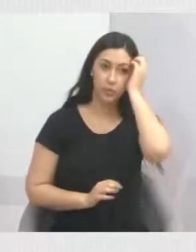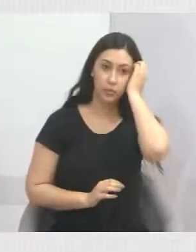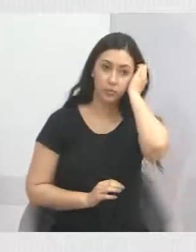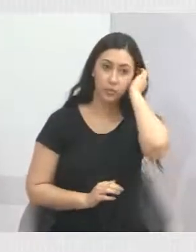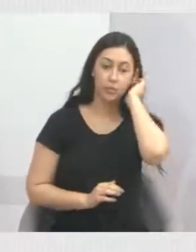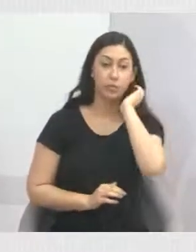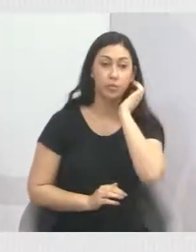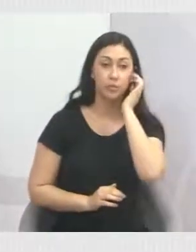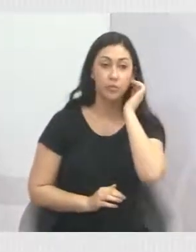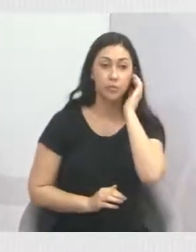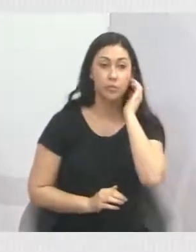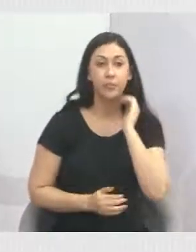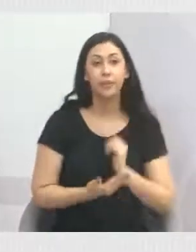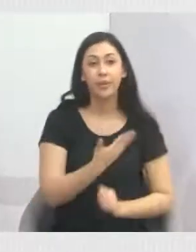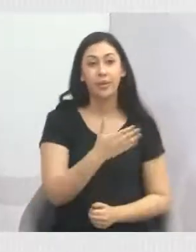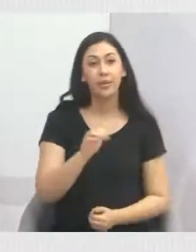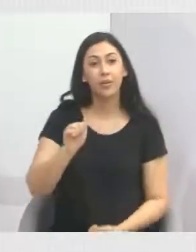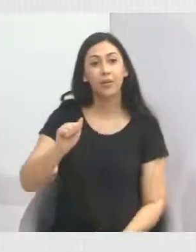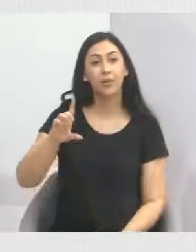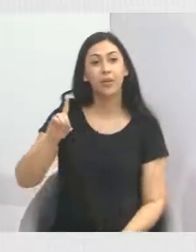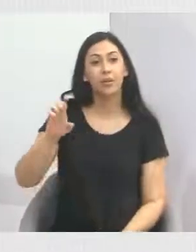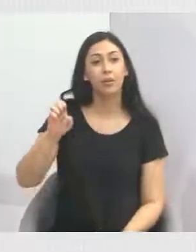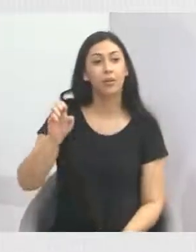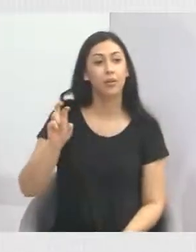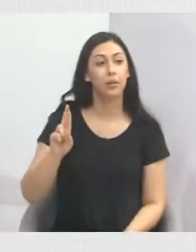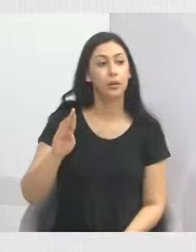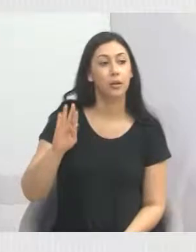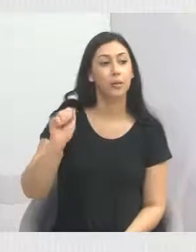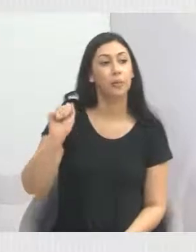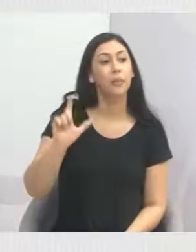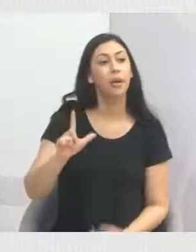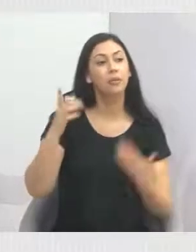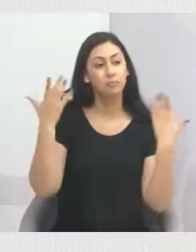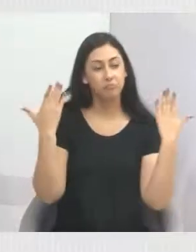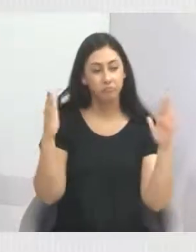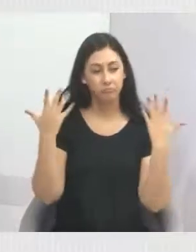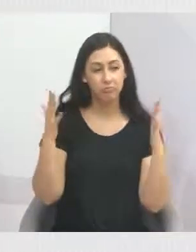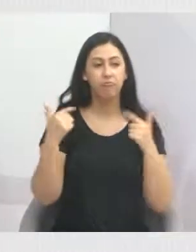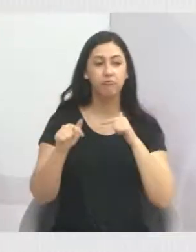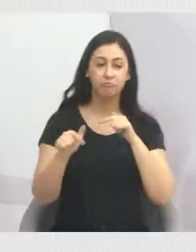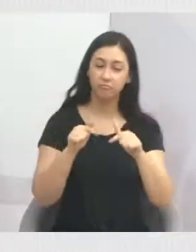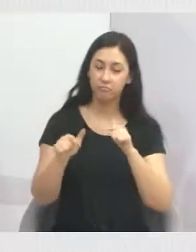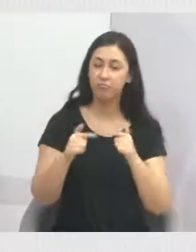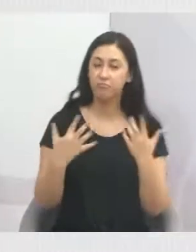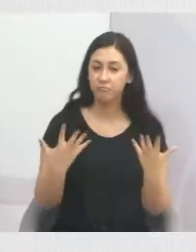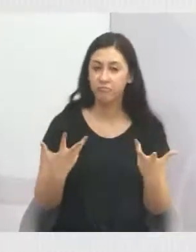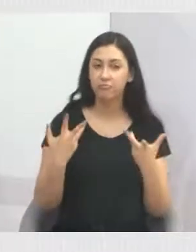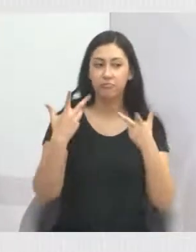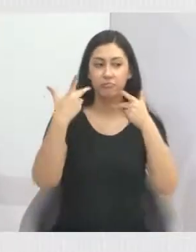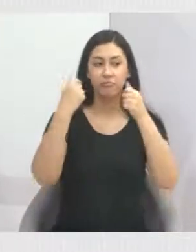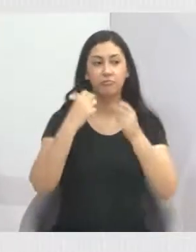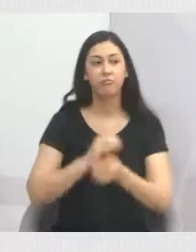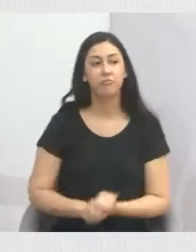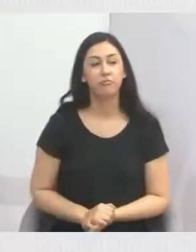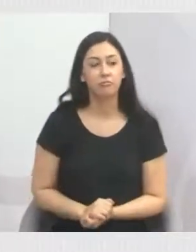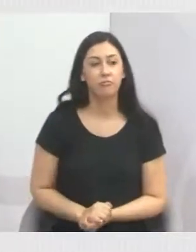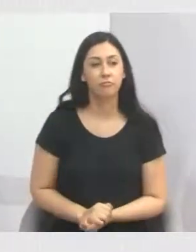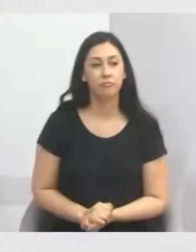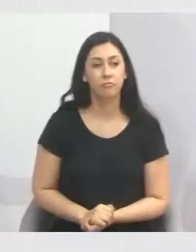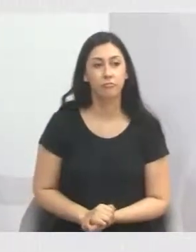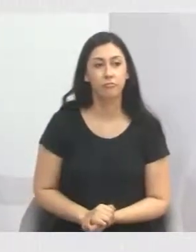lá. Ó. Esse é Aderbal, viu? Parabéns, Aderbal. Excelente trabalho sendo feito aí na nossa comunidade.